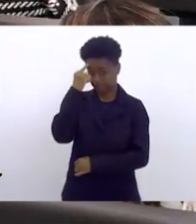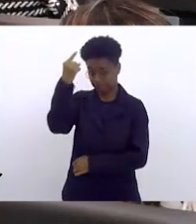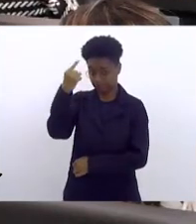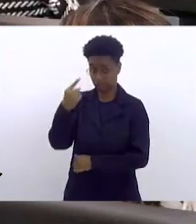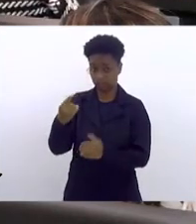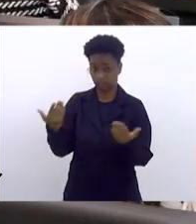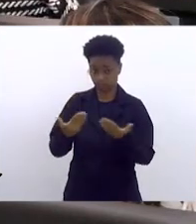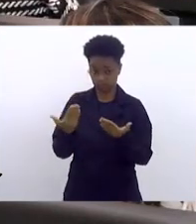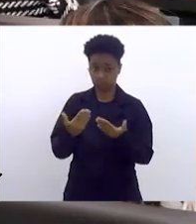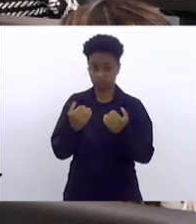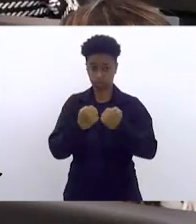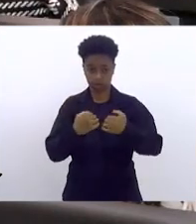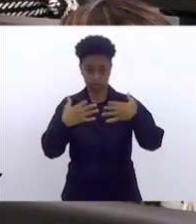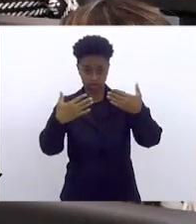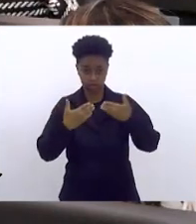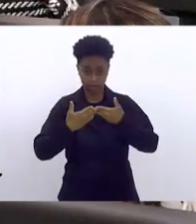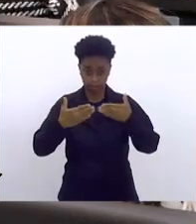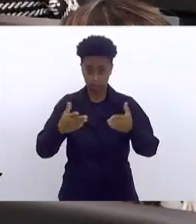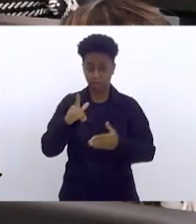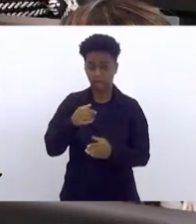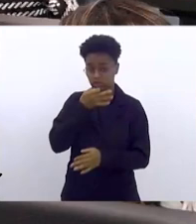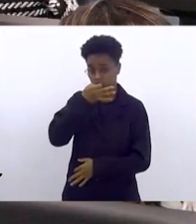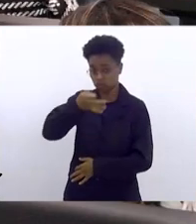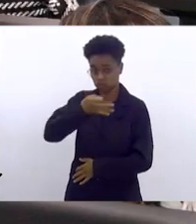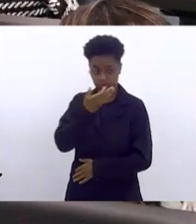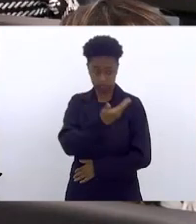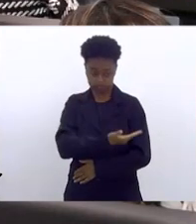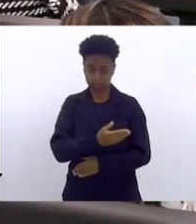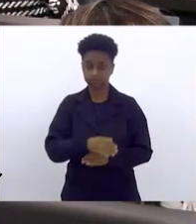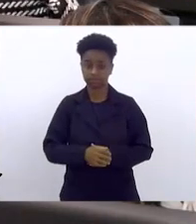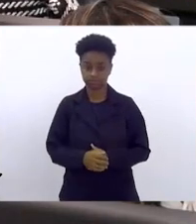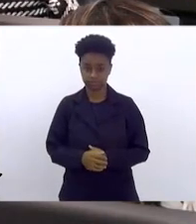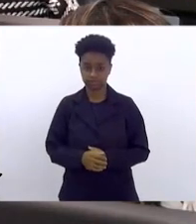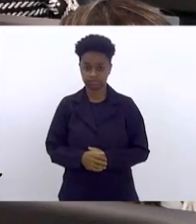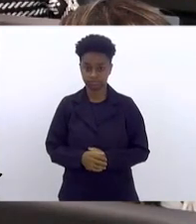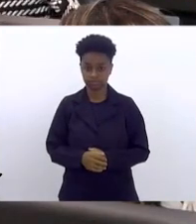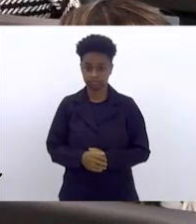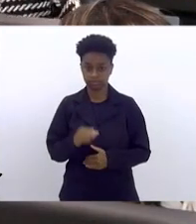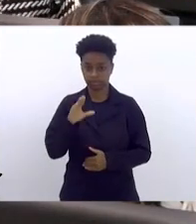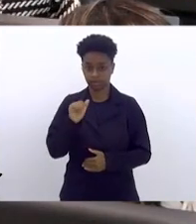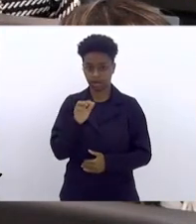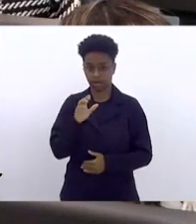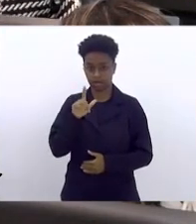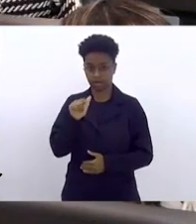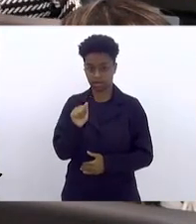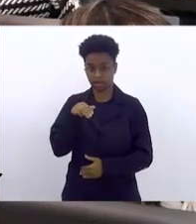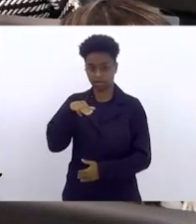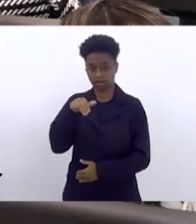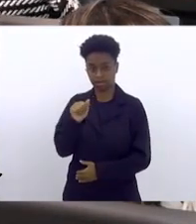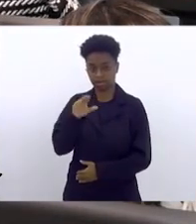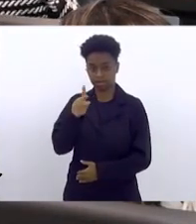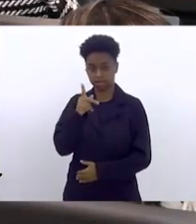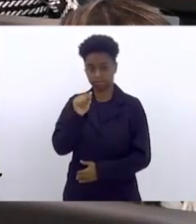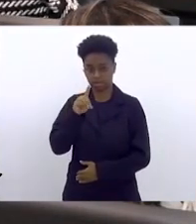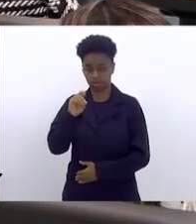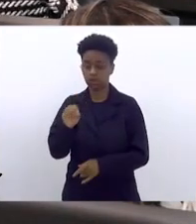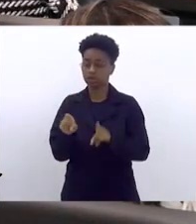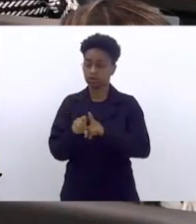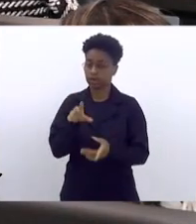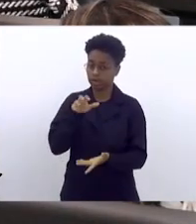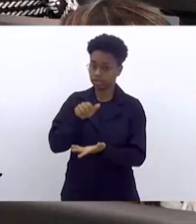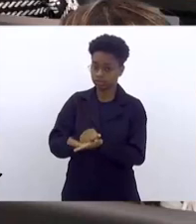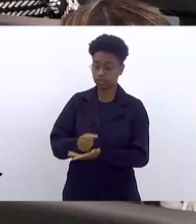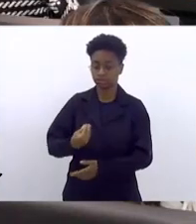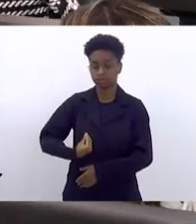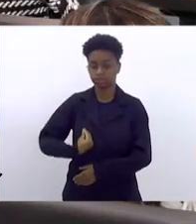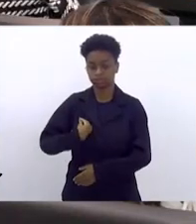audiência pública foi sugestão da minha nobre companheira Carla Machado. Queria aqui registrar a